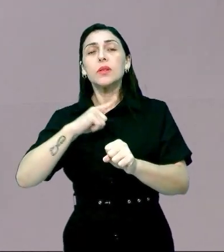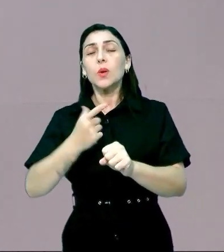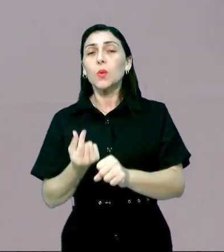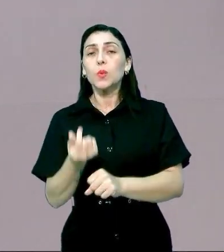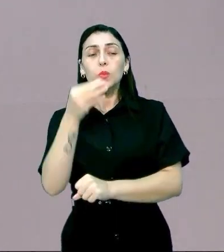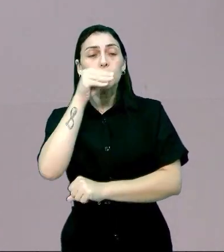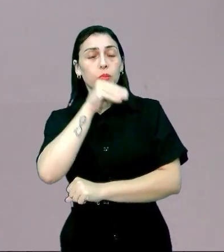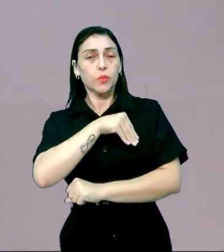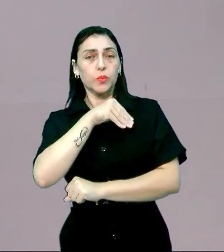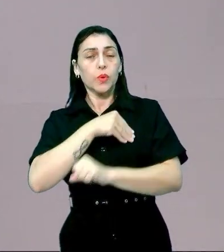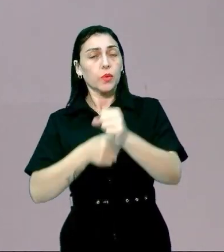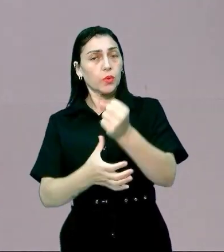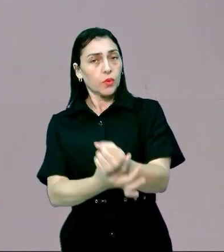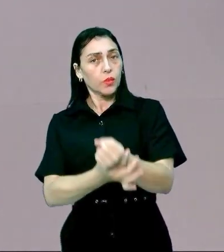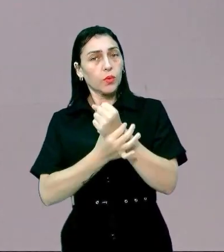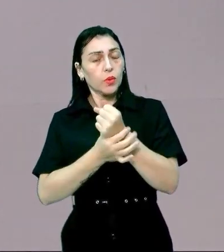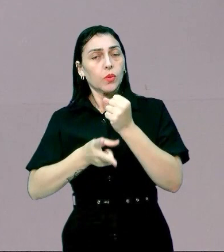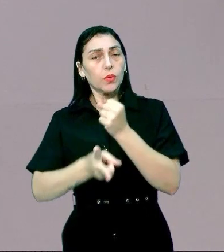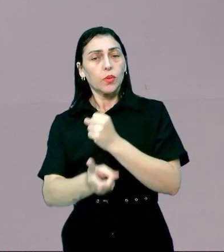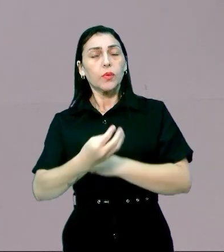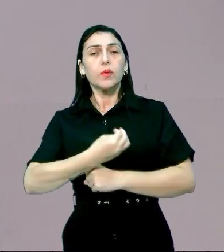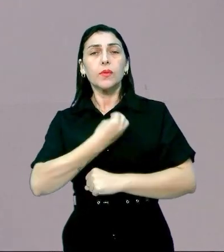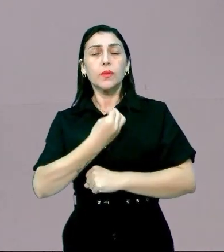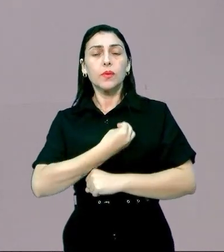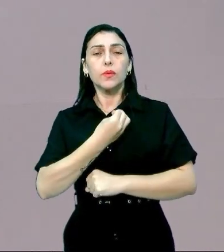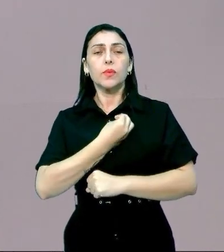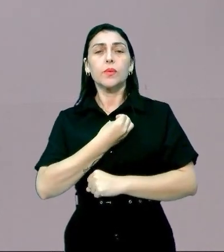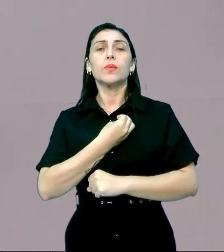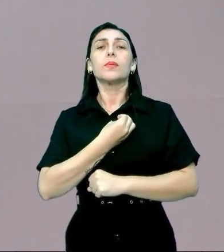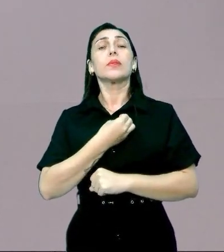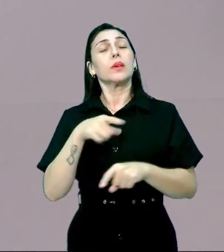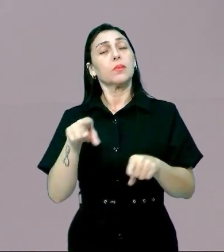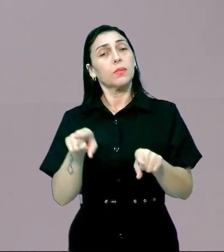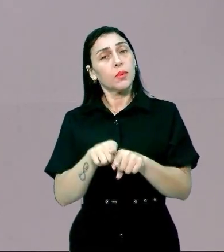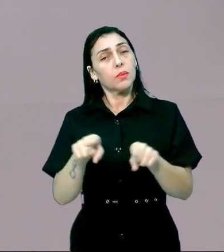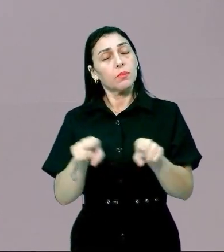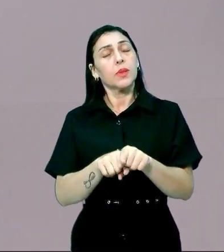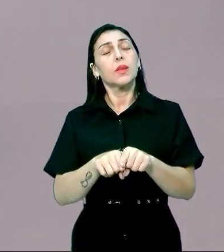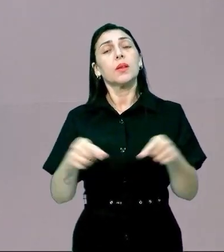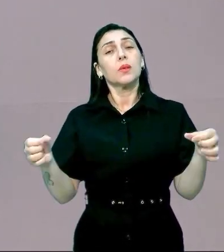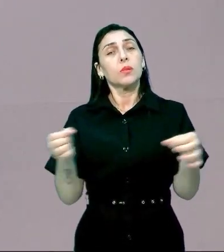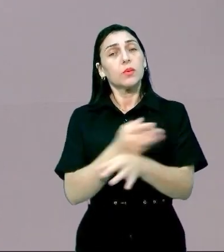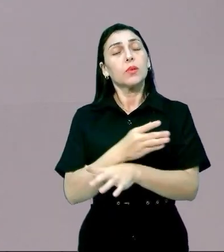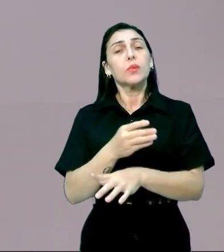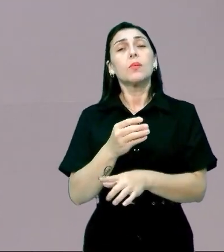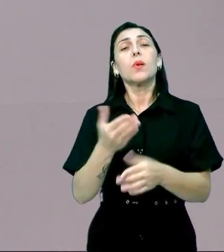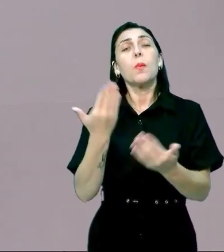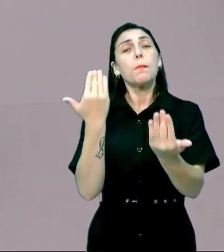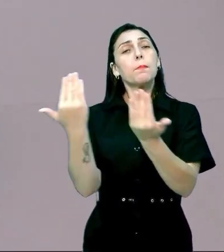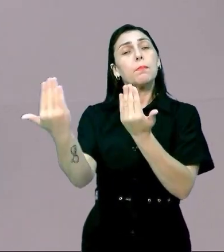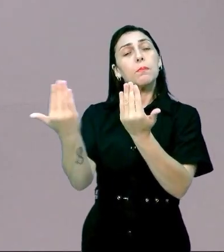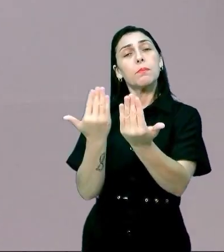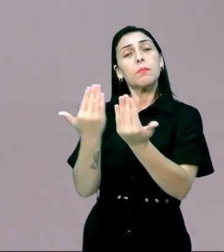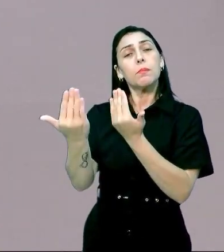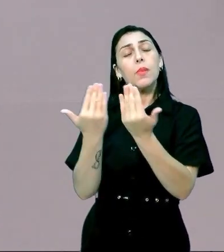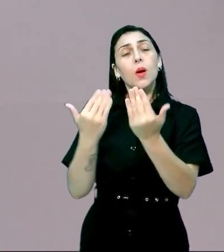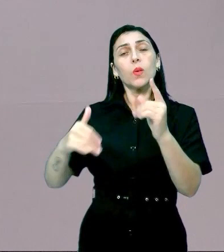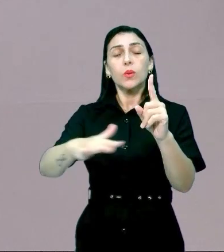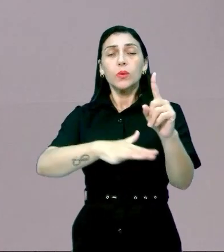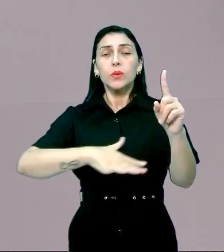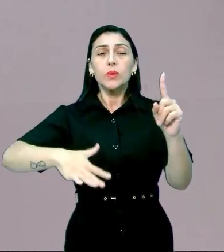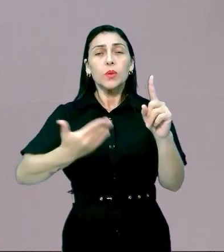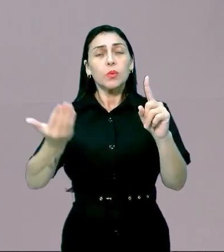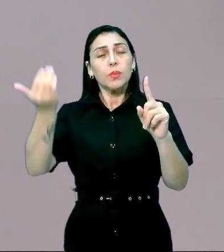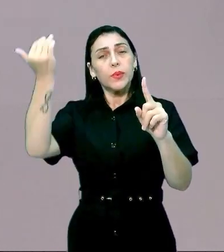salário e assim garantir a sua sobrevivência. Muito mais complexa quando comparada com